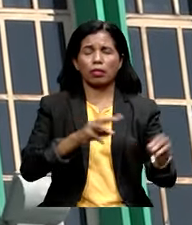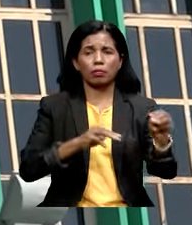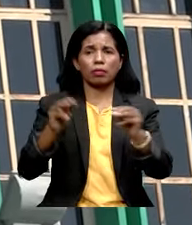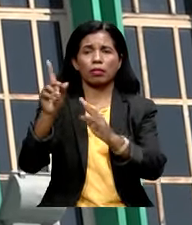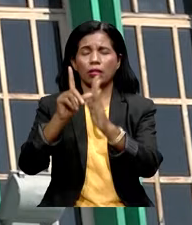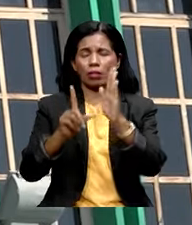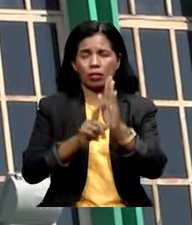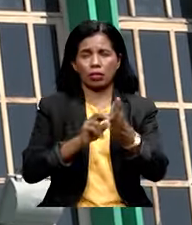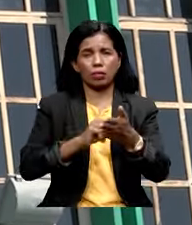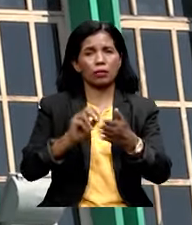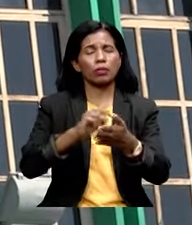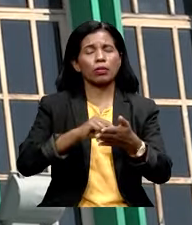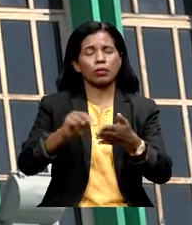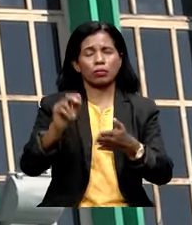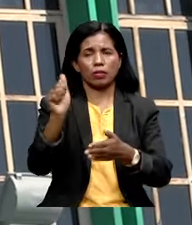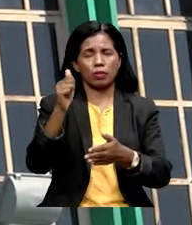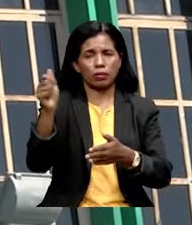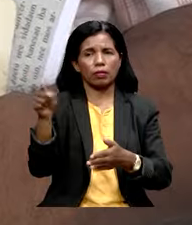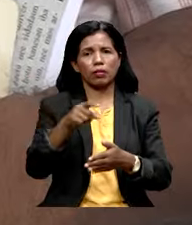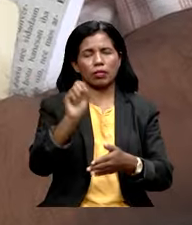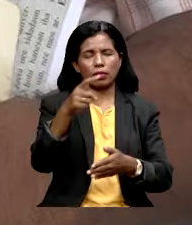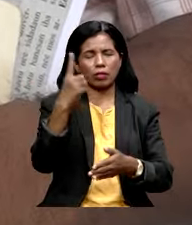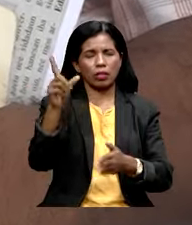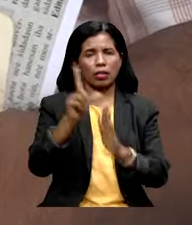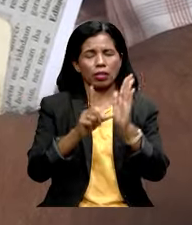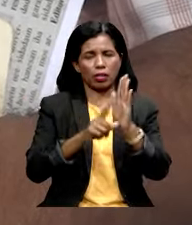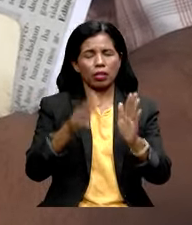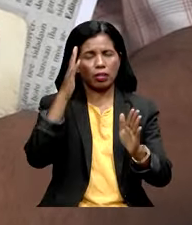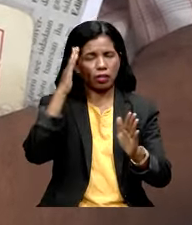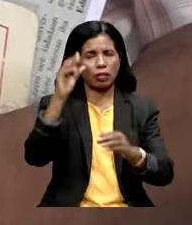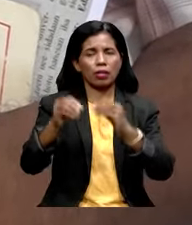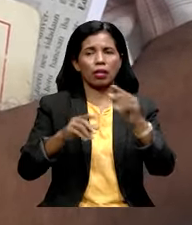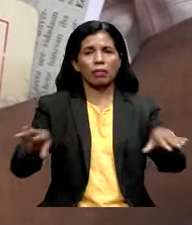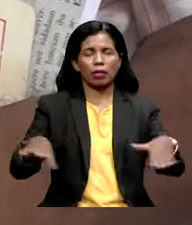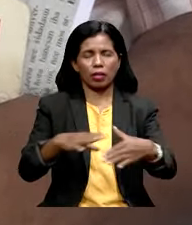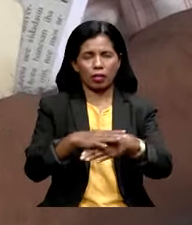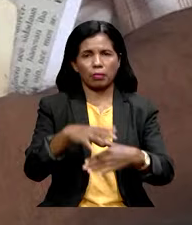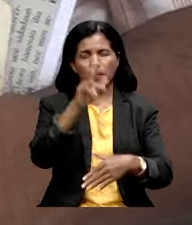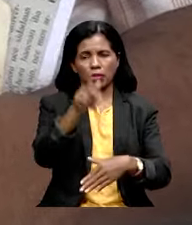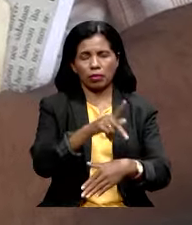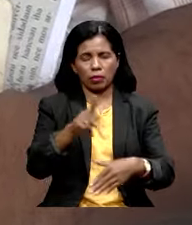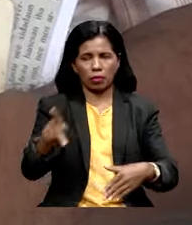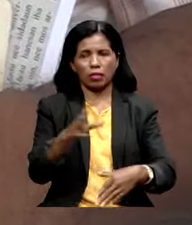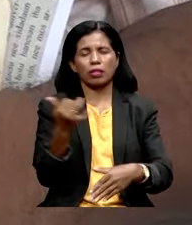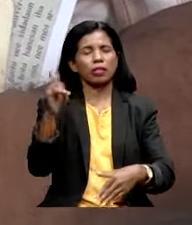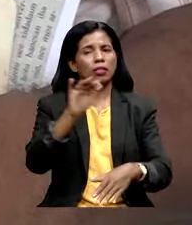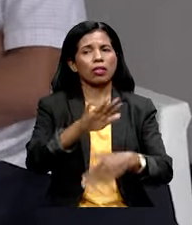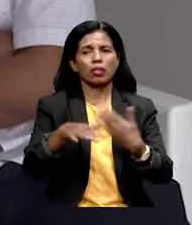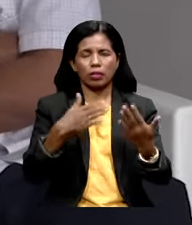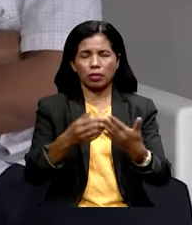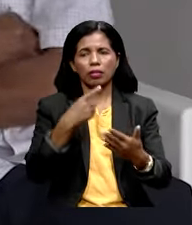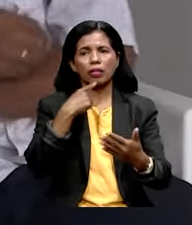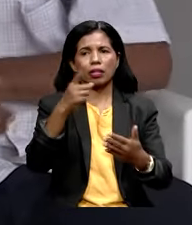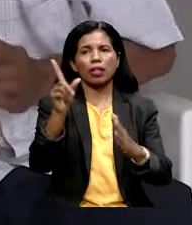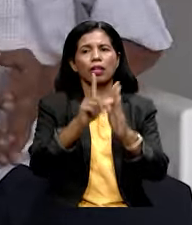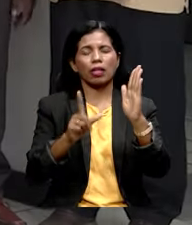se anulubar a Assembleia Sonida, tamo a lei refere e reconhece o direito para casamento de religião católica, não é se irá considerar lei